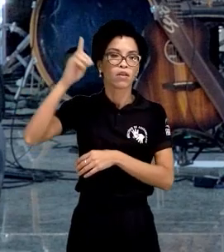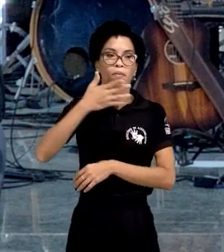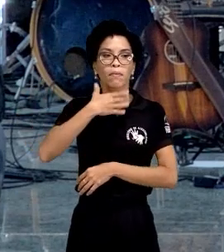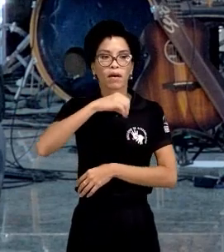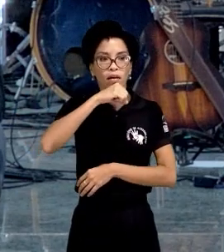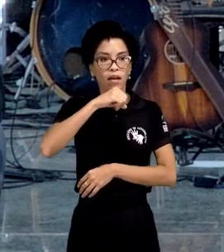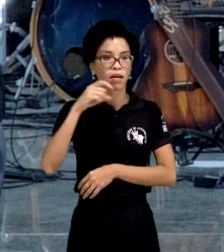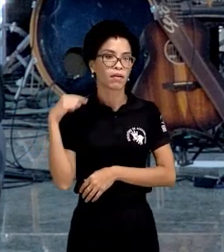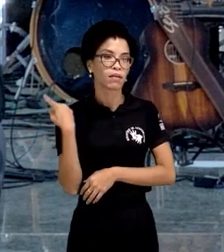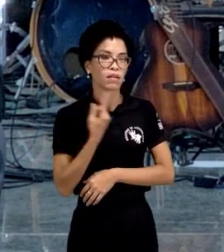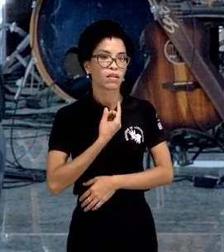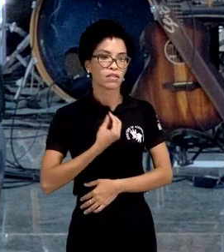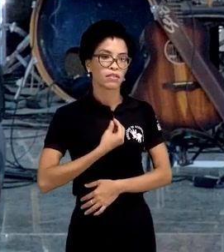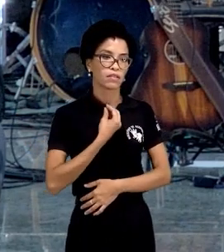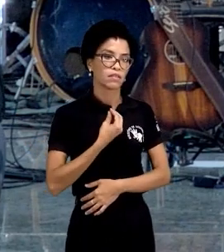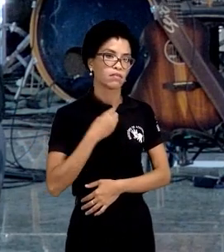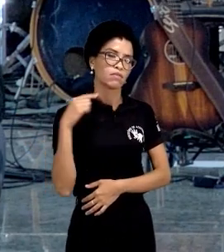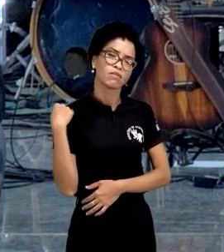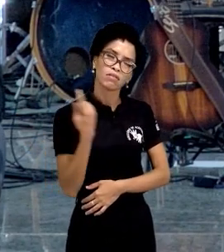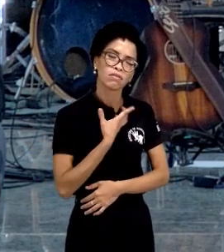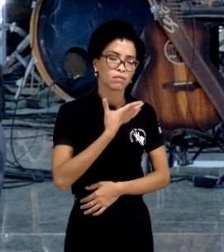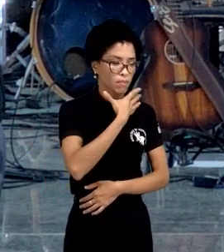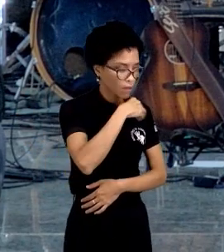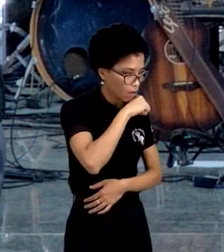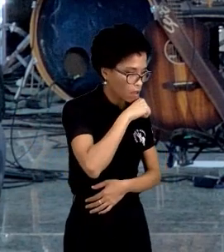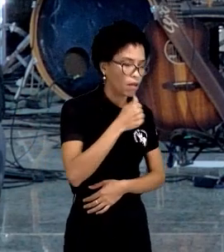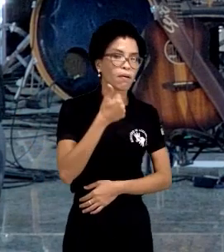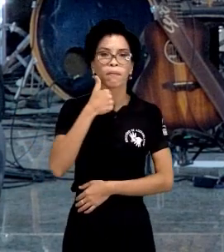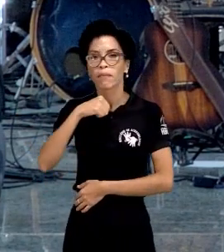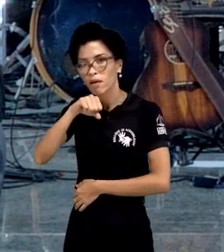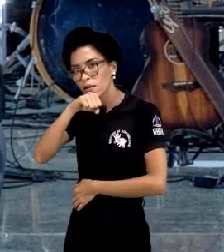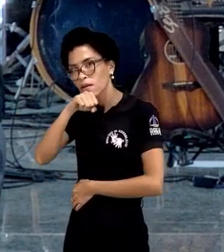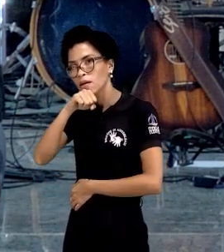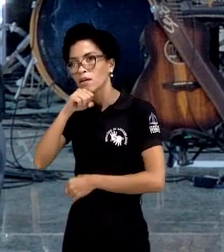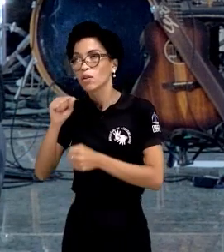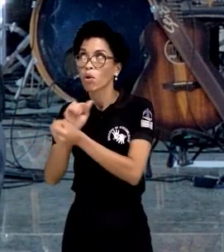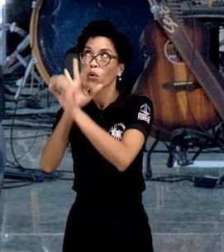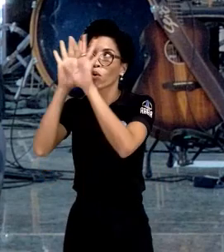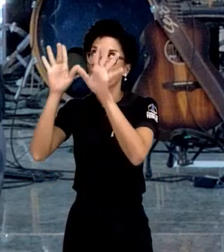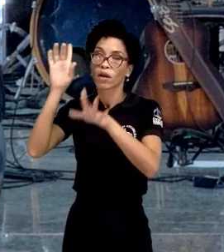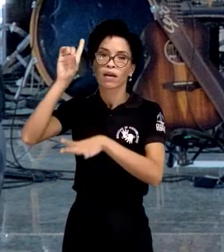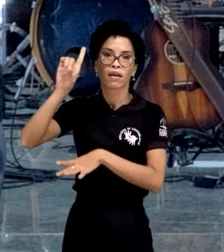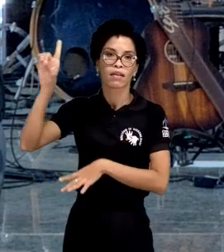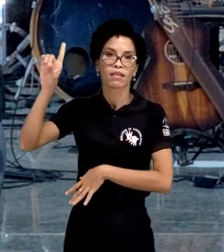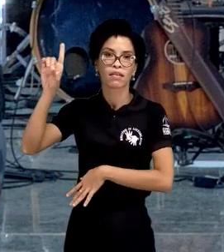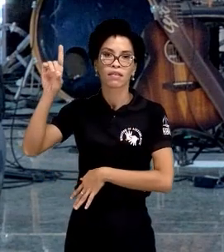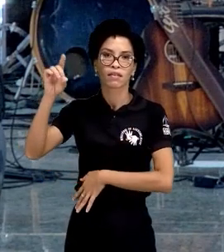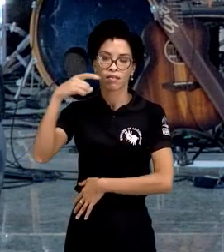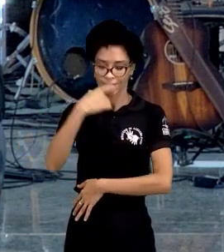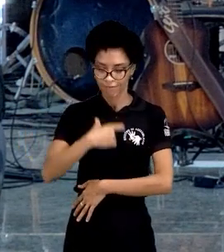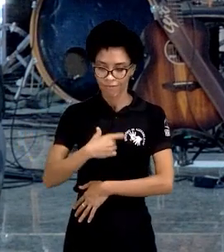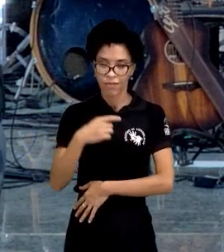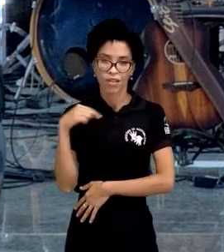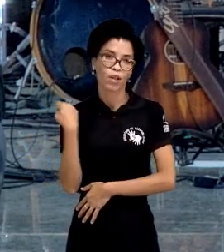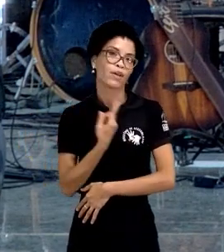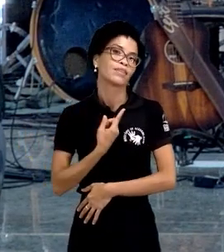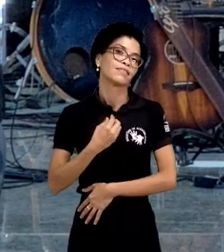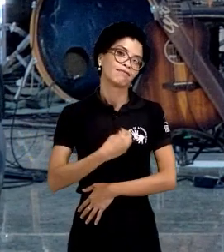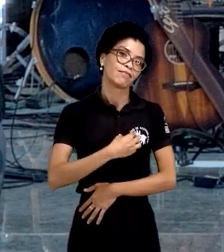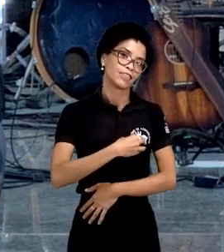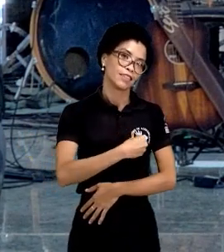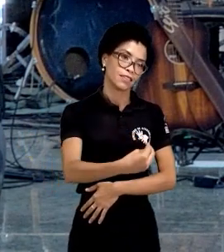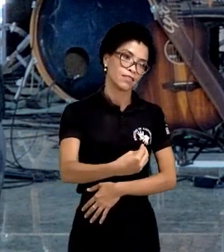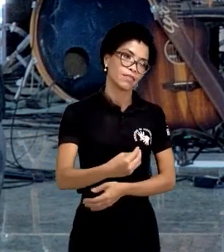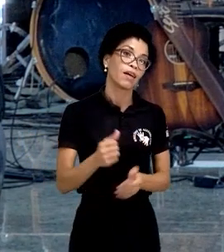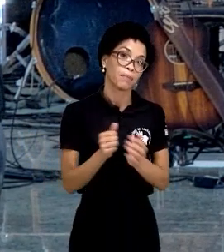Pai por nos ter como filhos e filhas. Amém? Isso tem a ver com obediência e